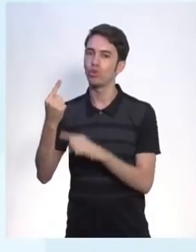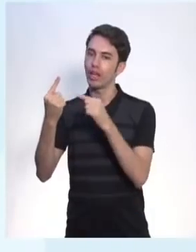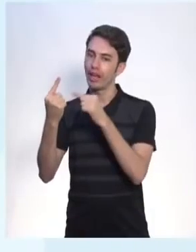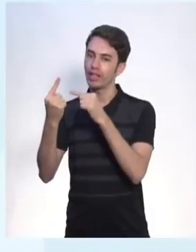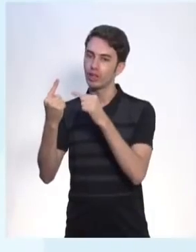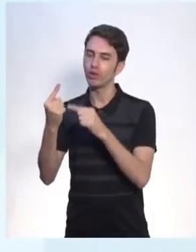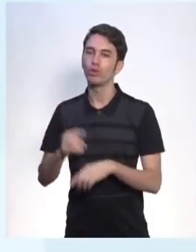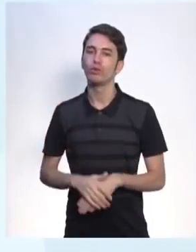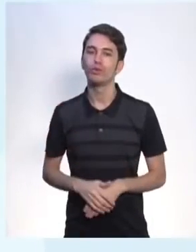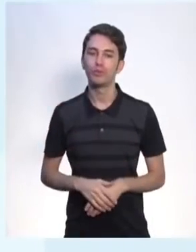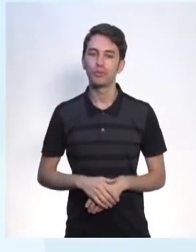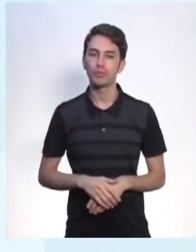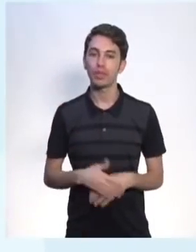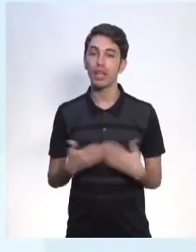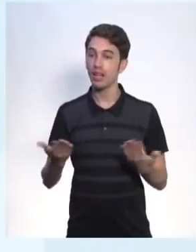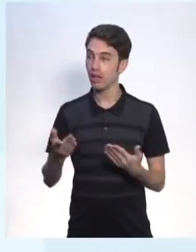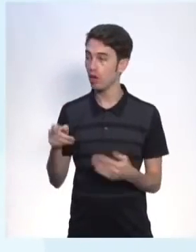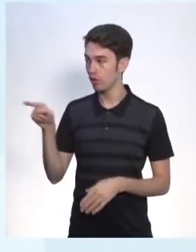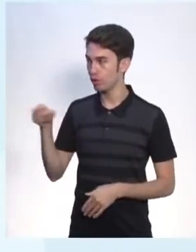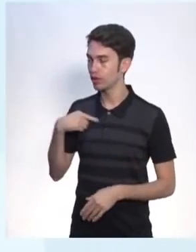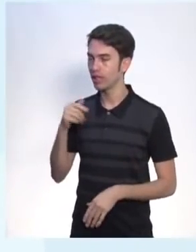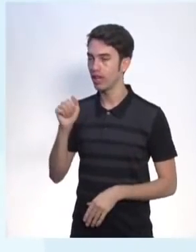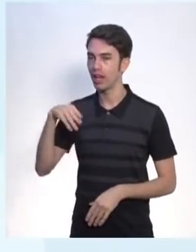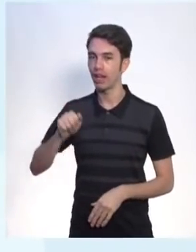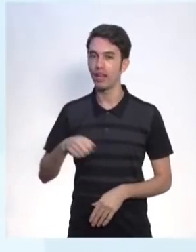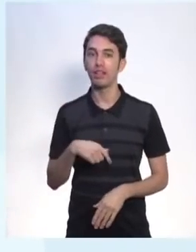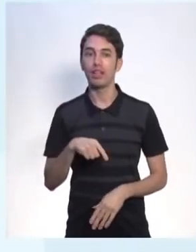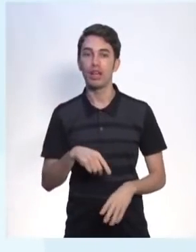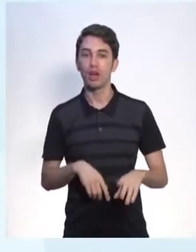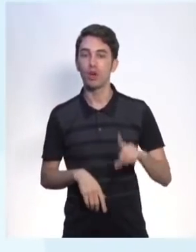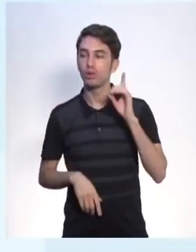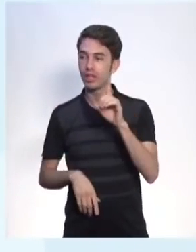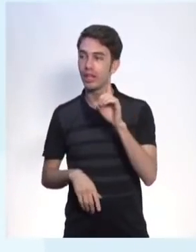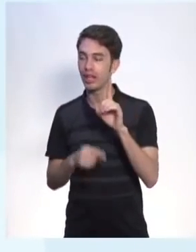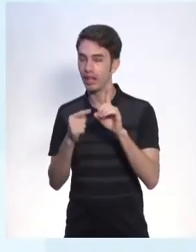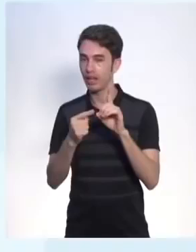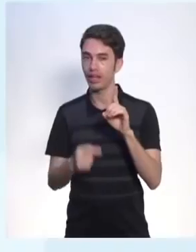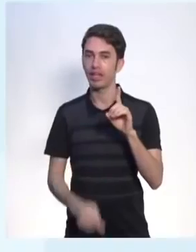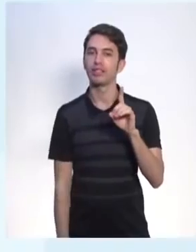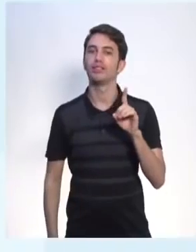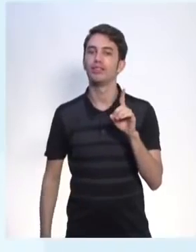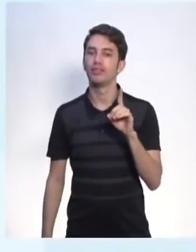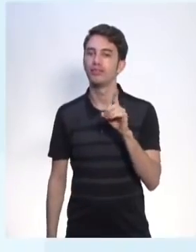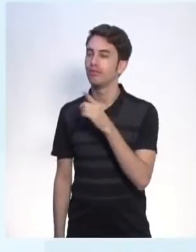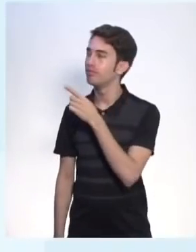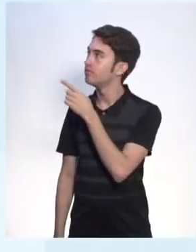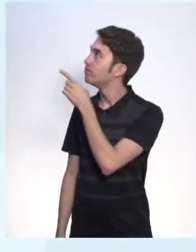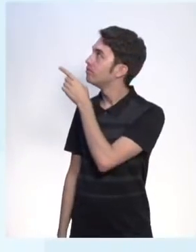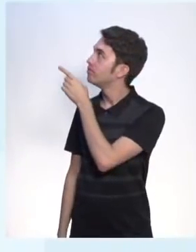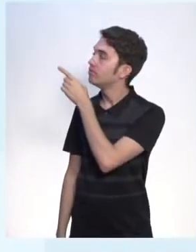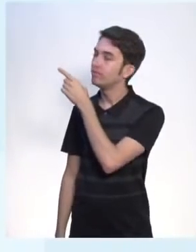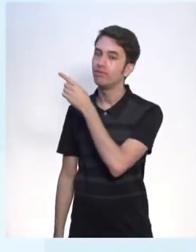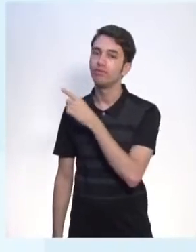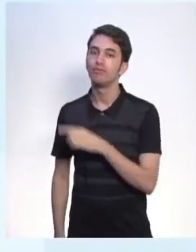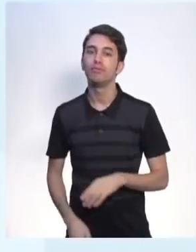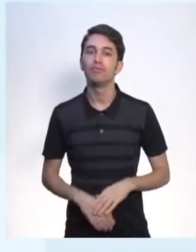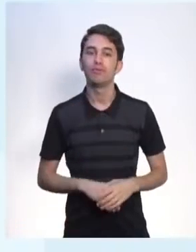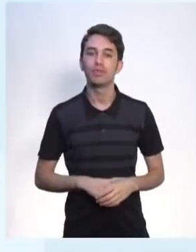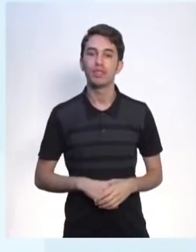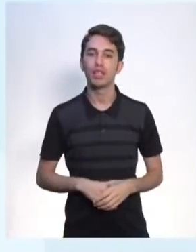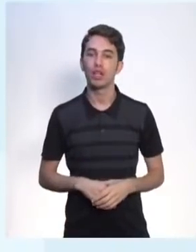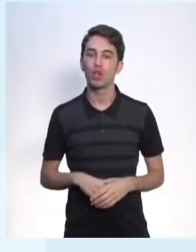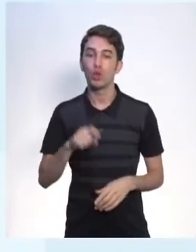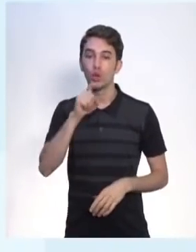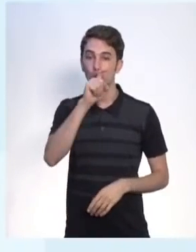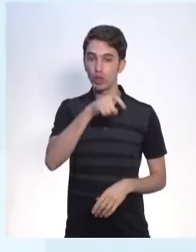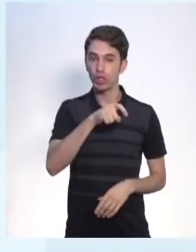ordenado. Agora é a sua vez, então vamos lá para a última. Qual que é o par ordenado do D, do ponto D, que é esse aqui? A D, o X equivale